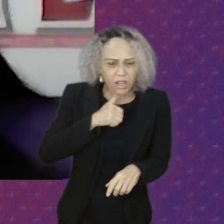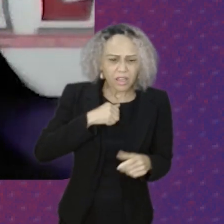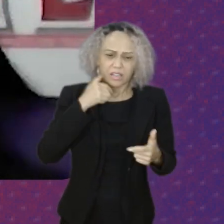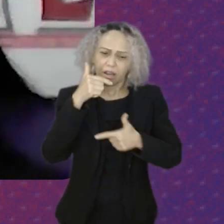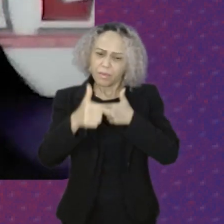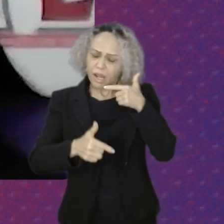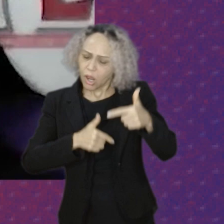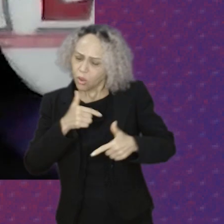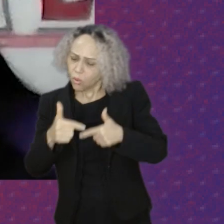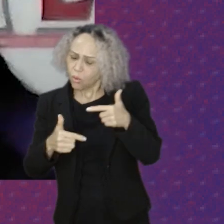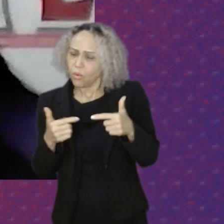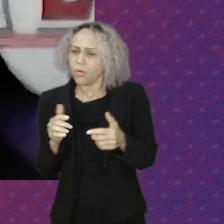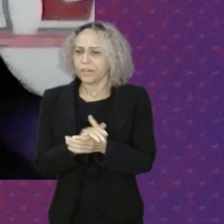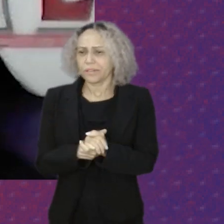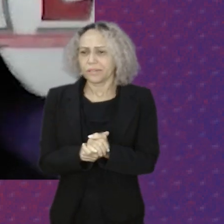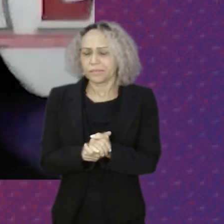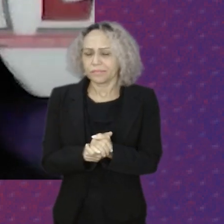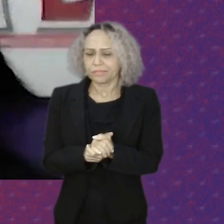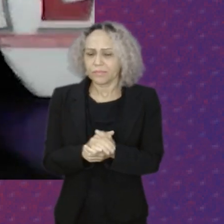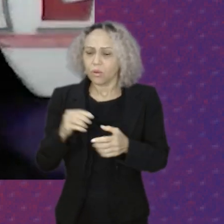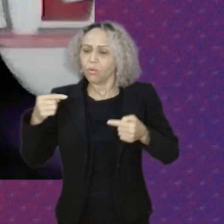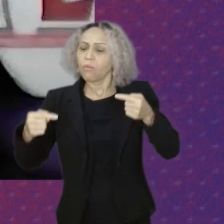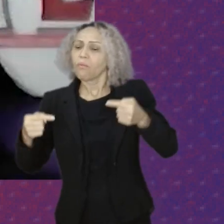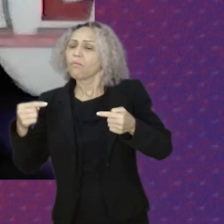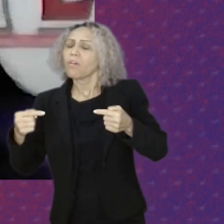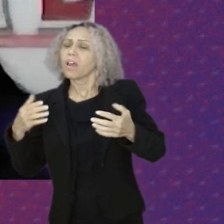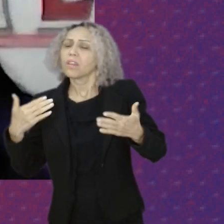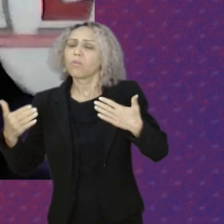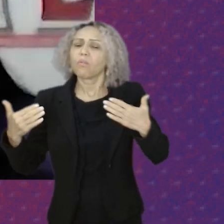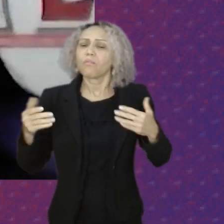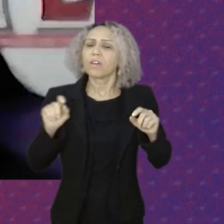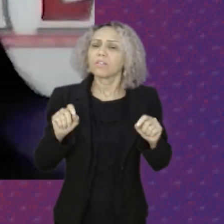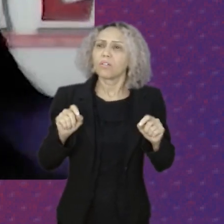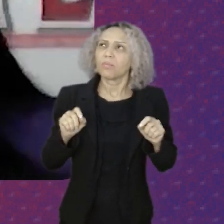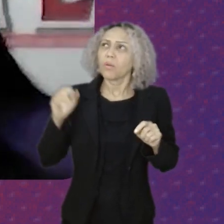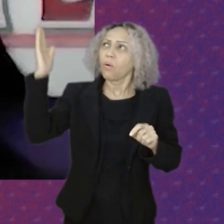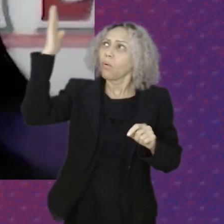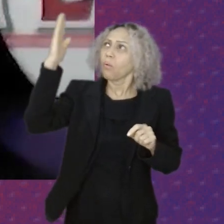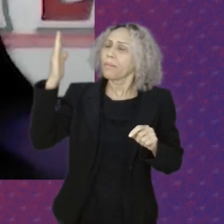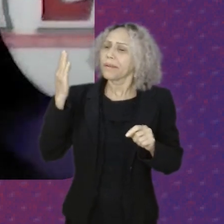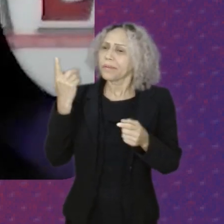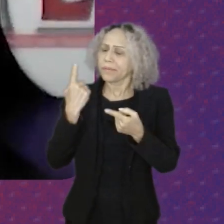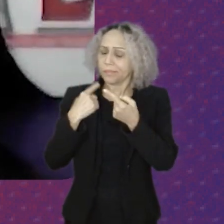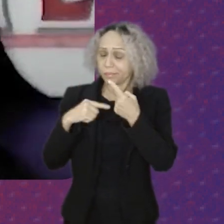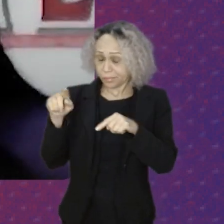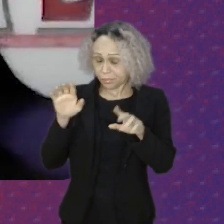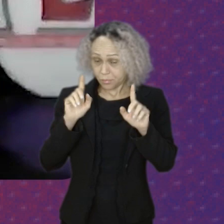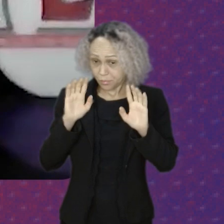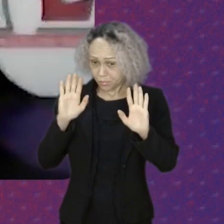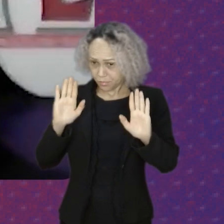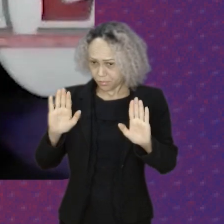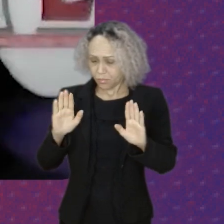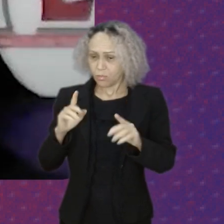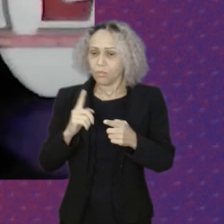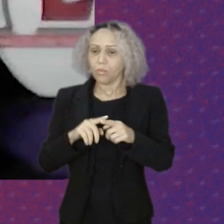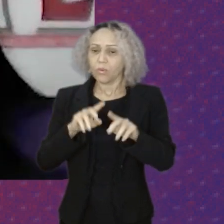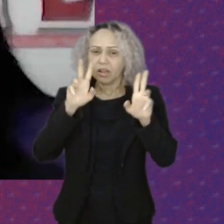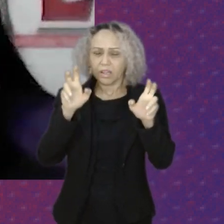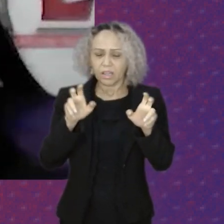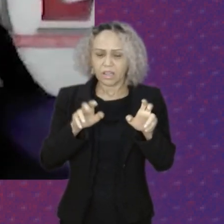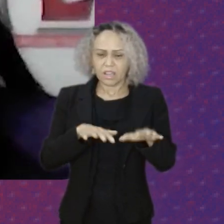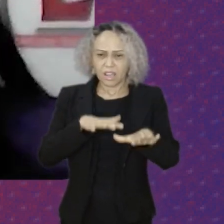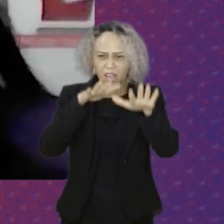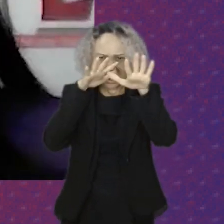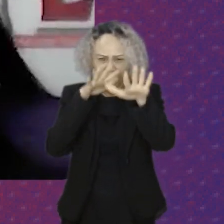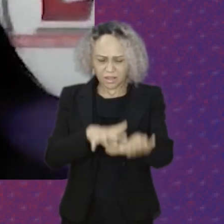rurais discutem sobre a reconstrução do Brasil, que a Marcha das Margaridas, na